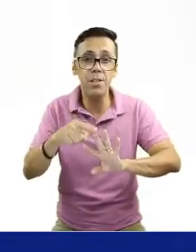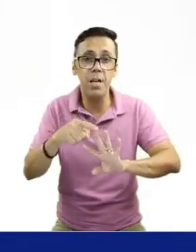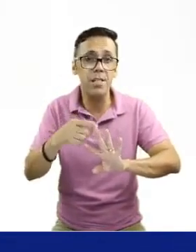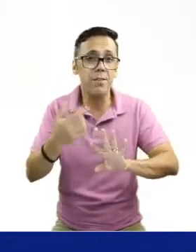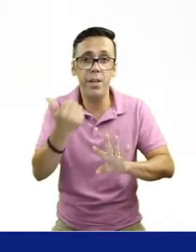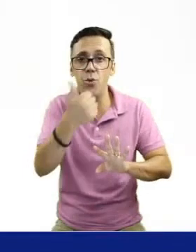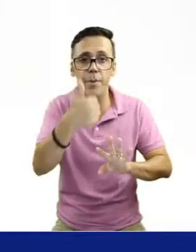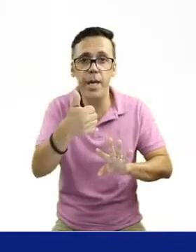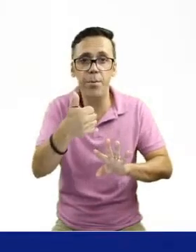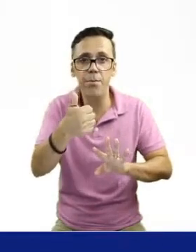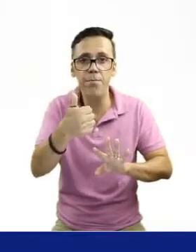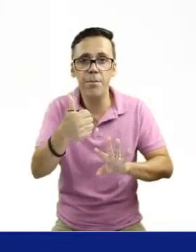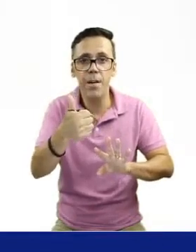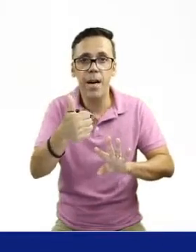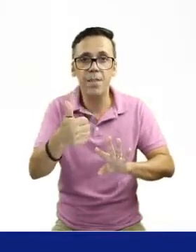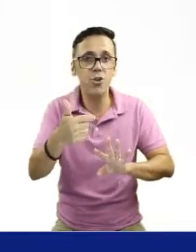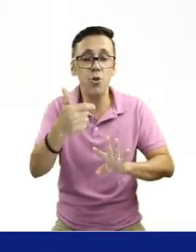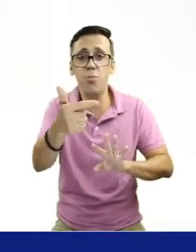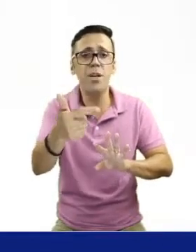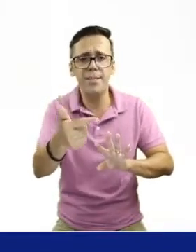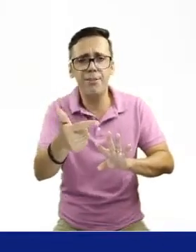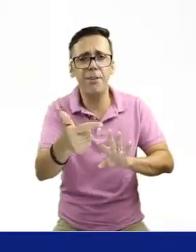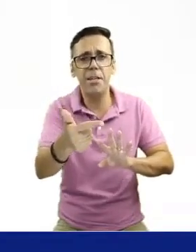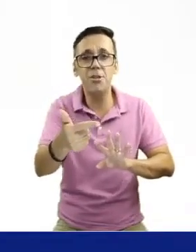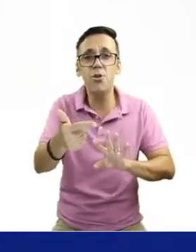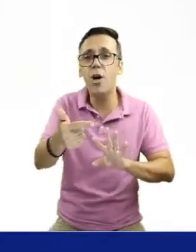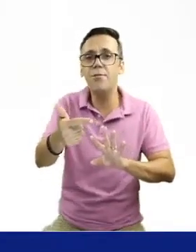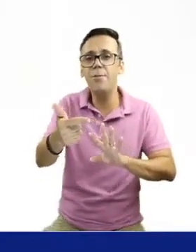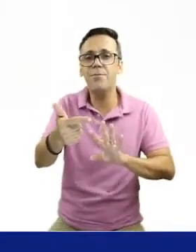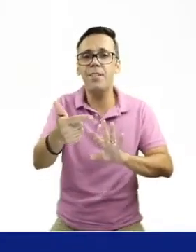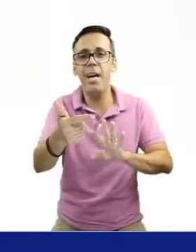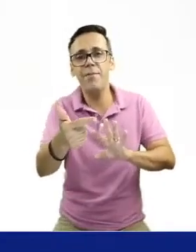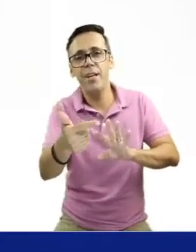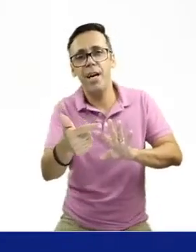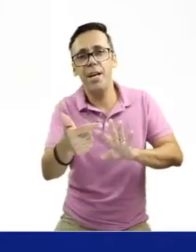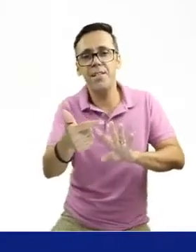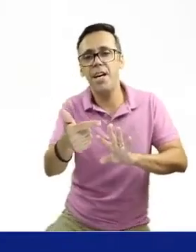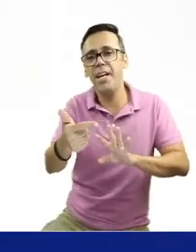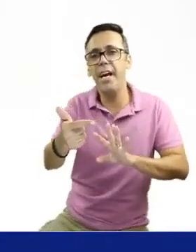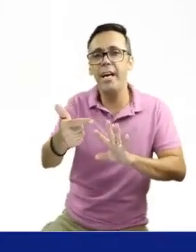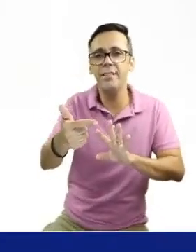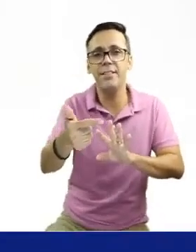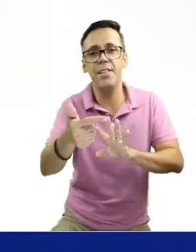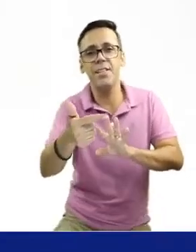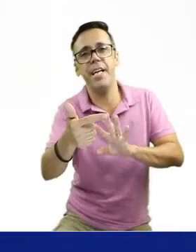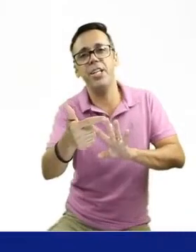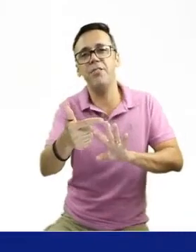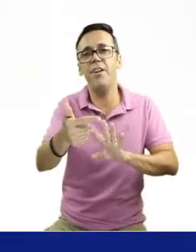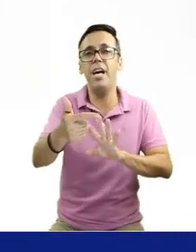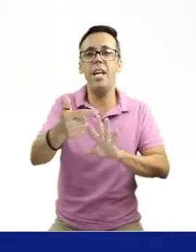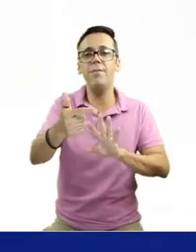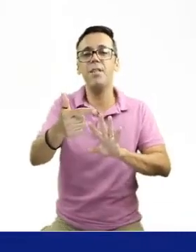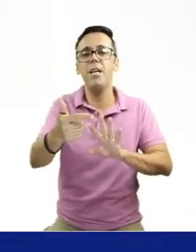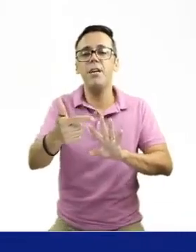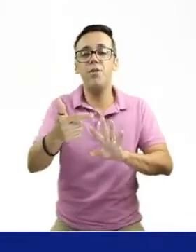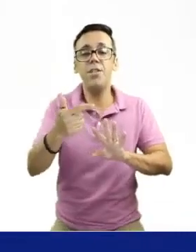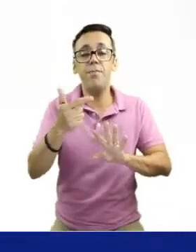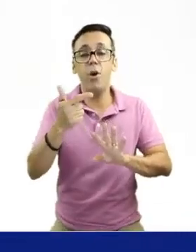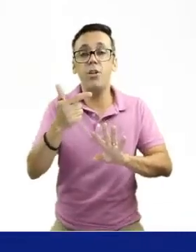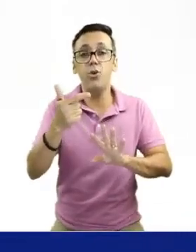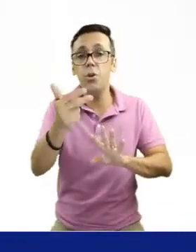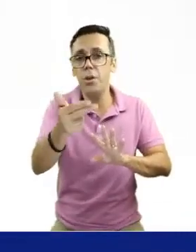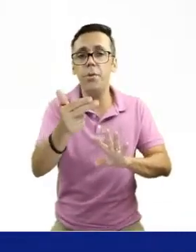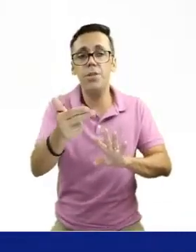e você descansa vendo meme assistindo um pouquinho da novela das 9 horas né A Nazaré Nazaré da novela